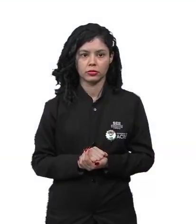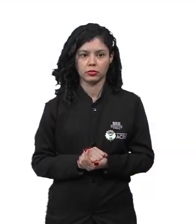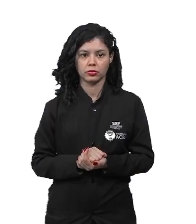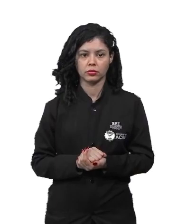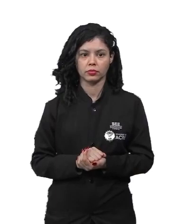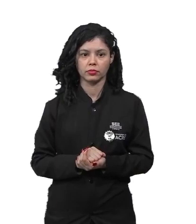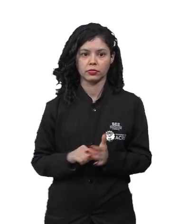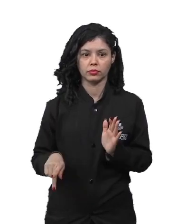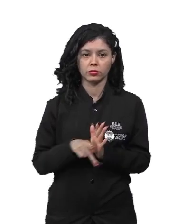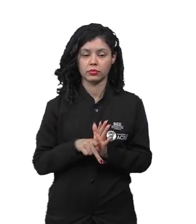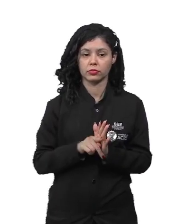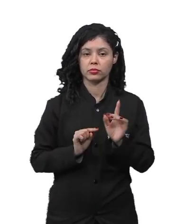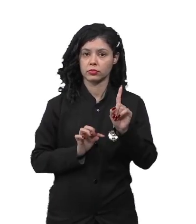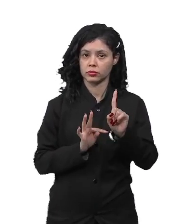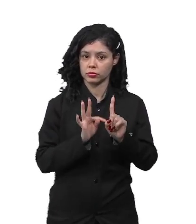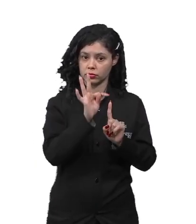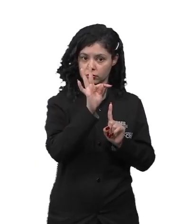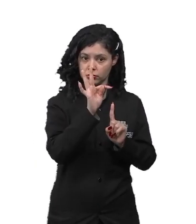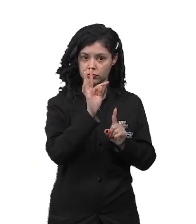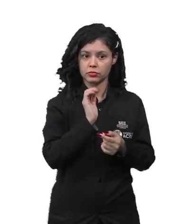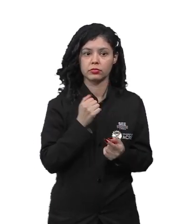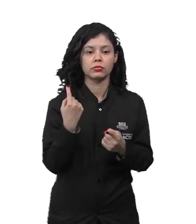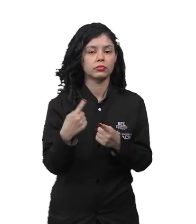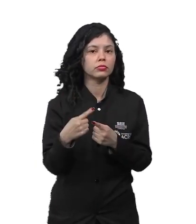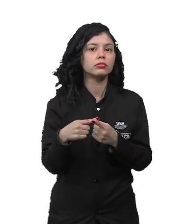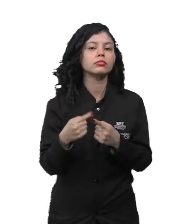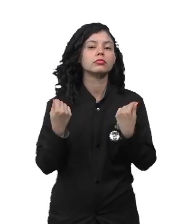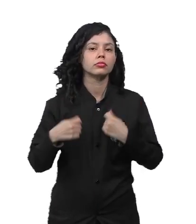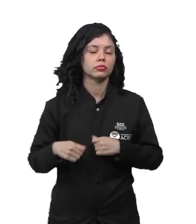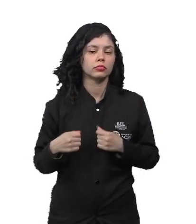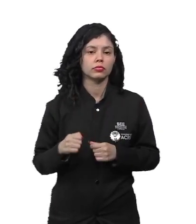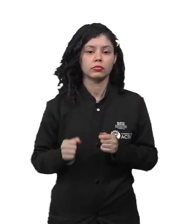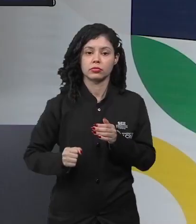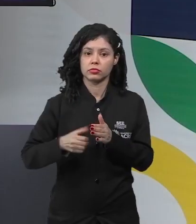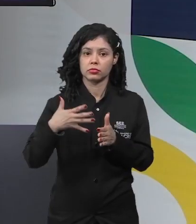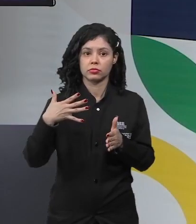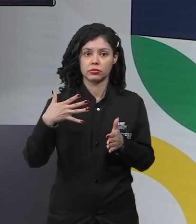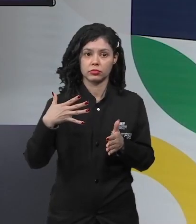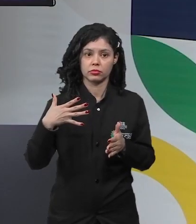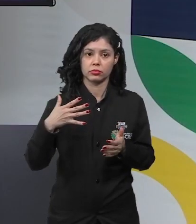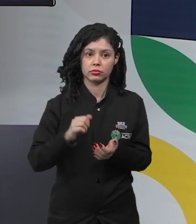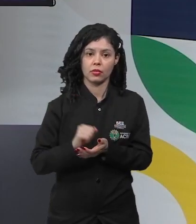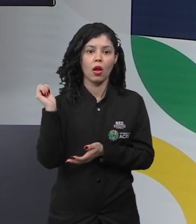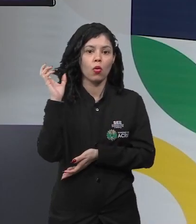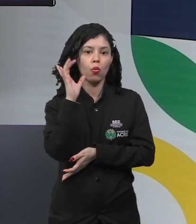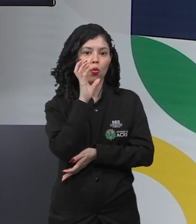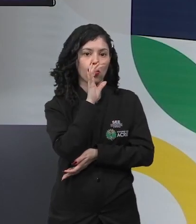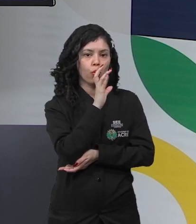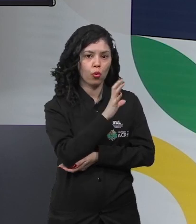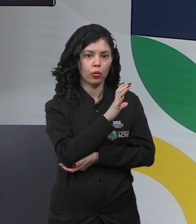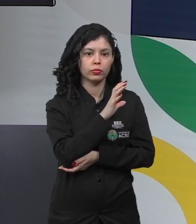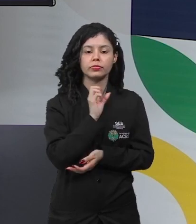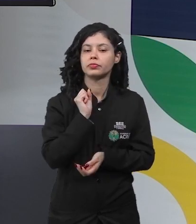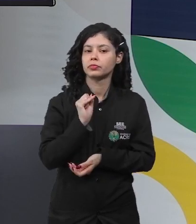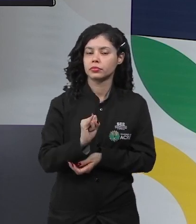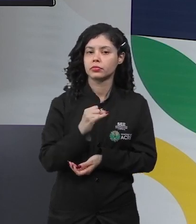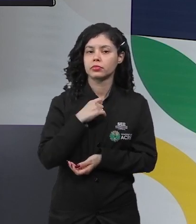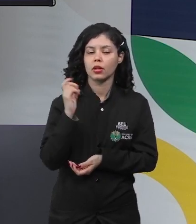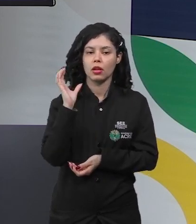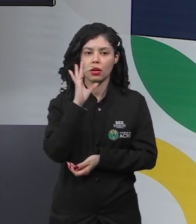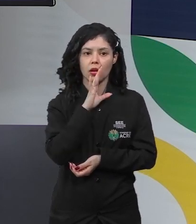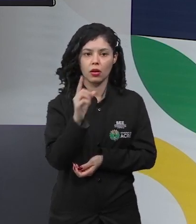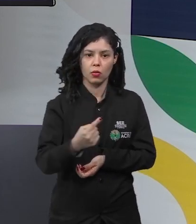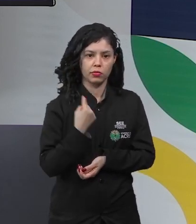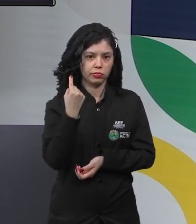Sua dependência da temperatura, por quê? Ele depende muito do calor. Se o calor está em alta,